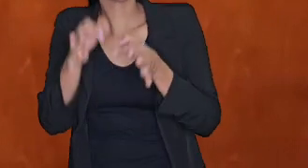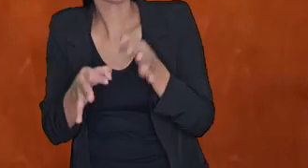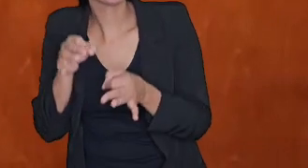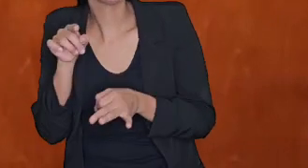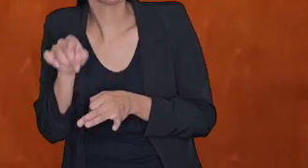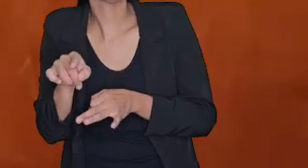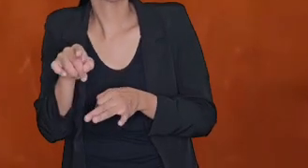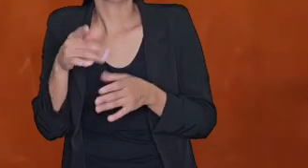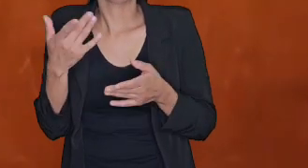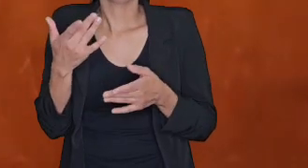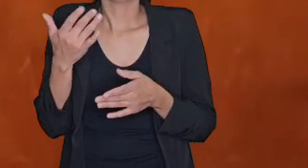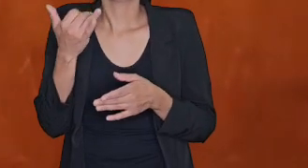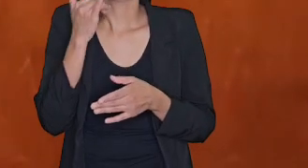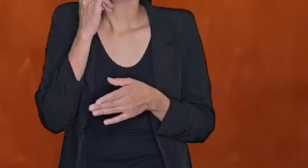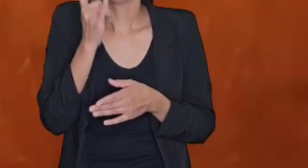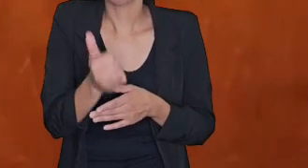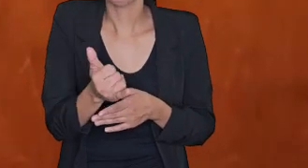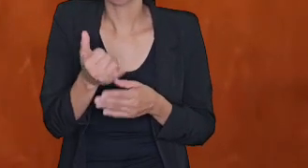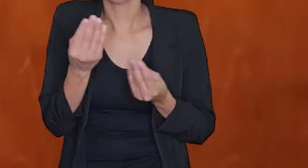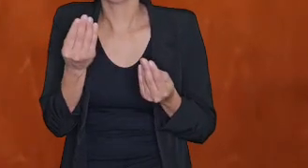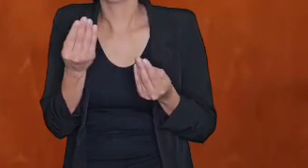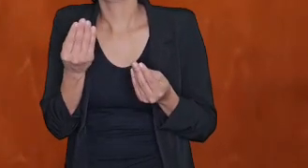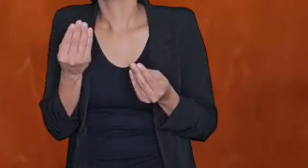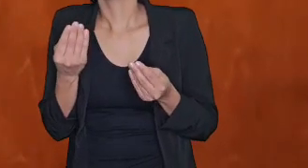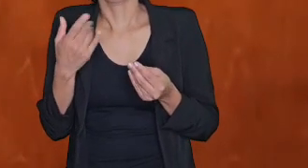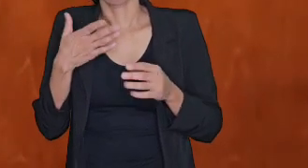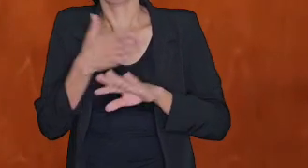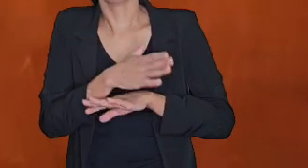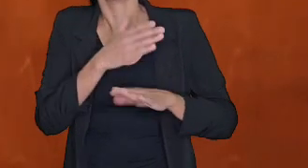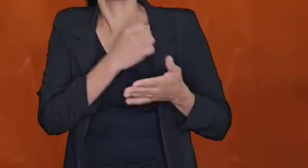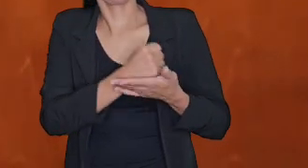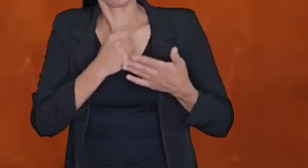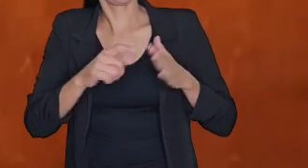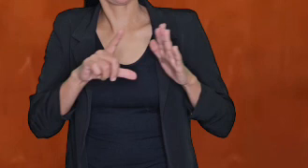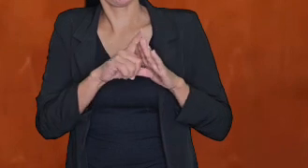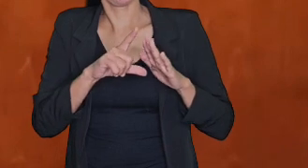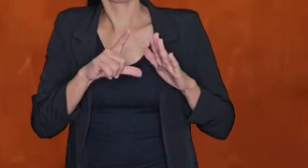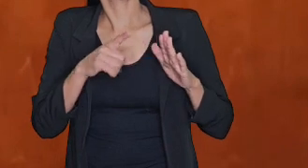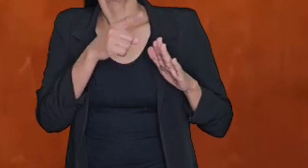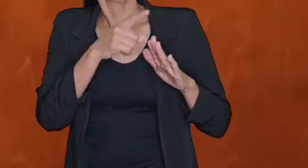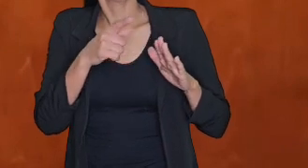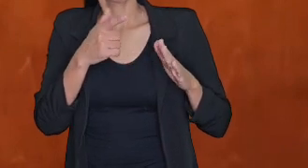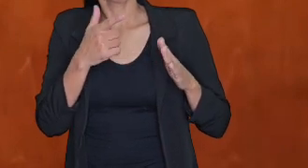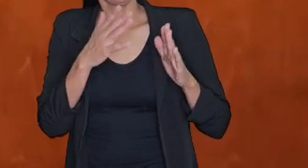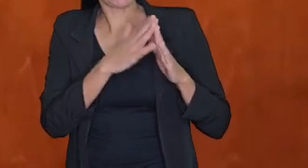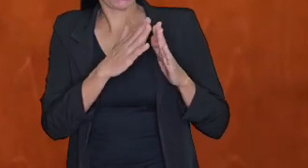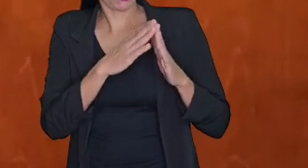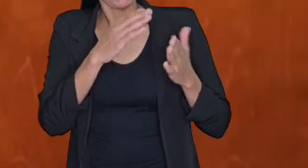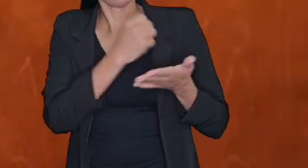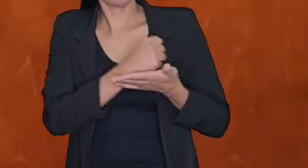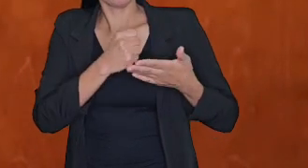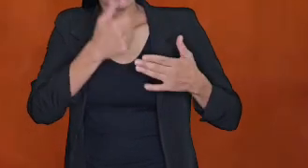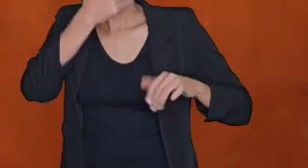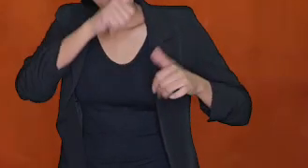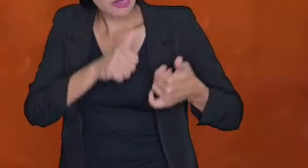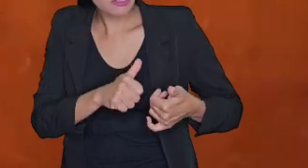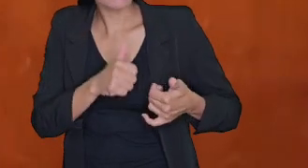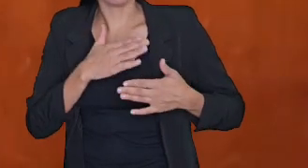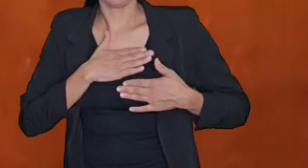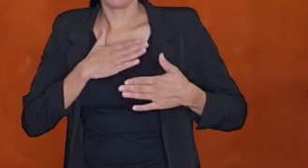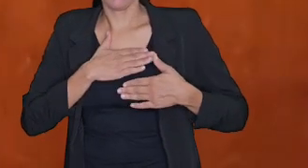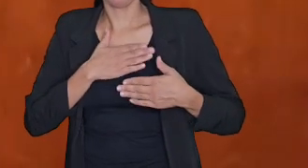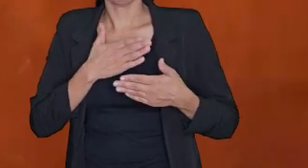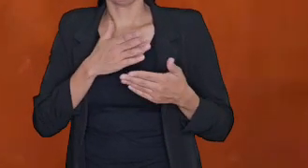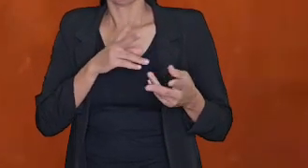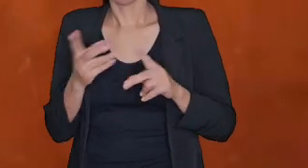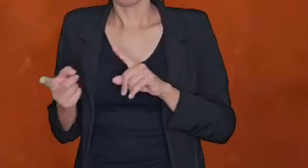judiciário. Mas o juiz, assim, citava e vinha para o cartório, analise isso para mim.